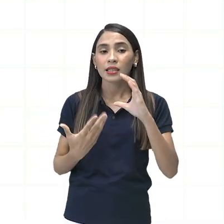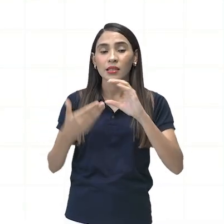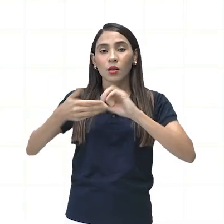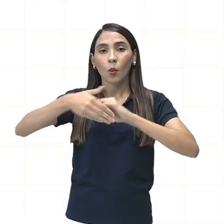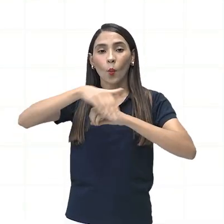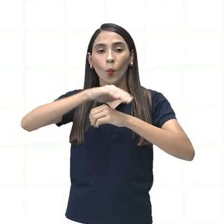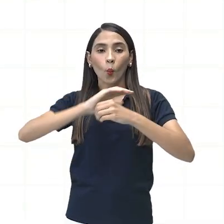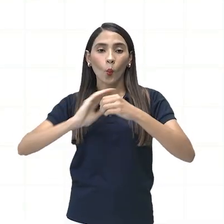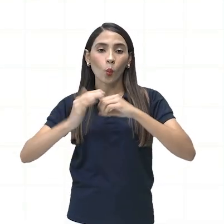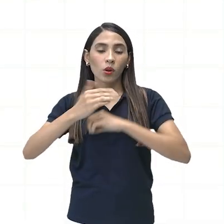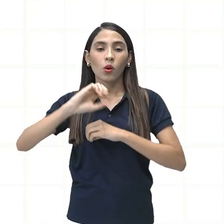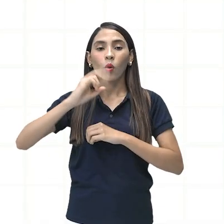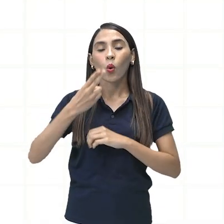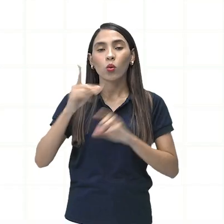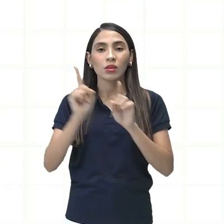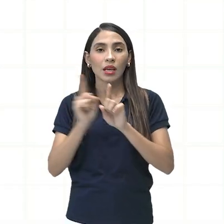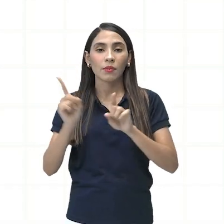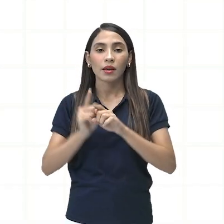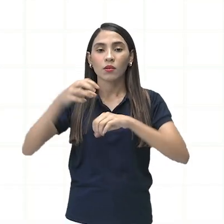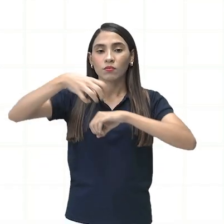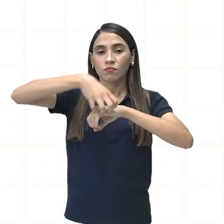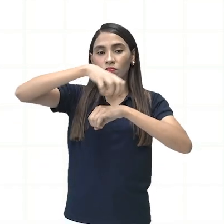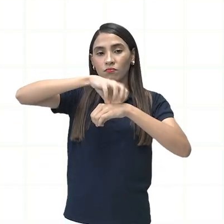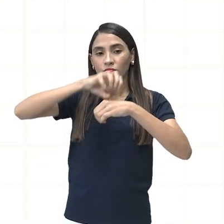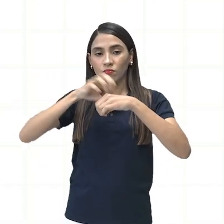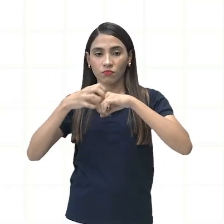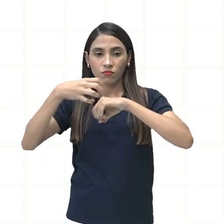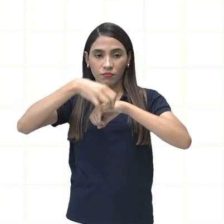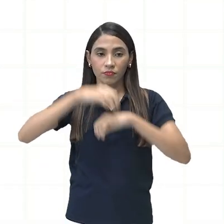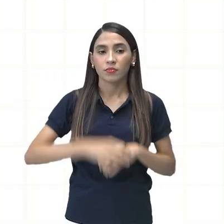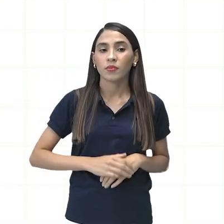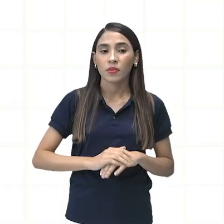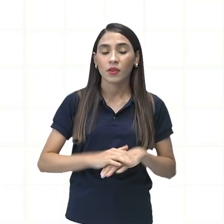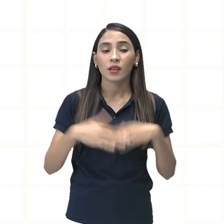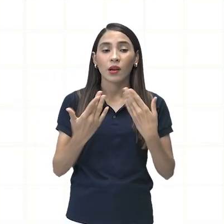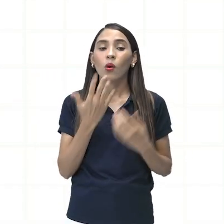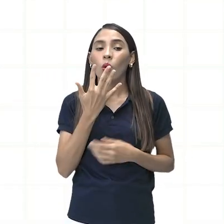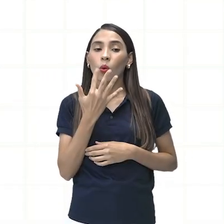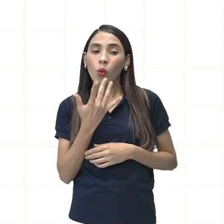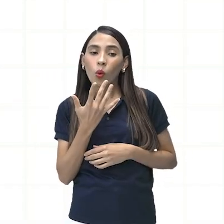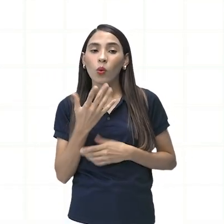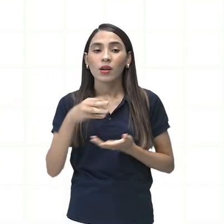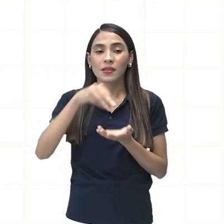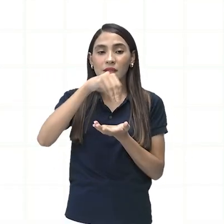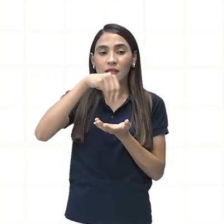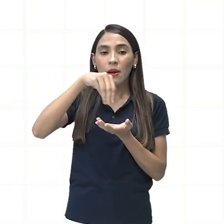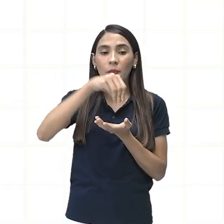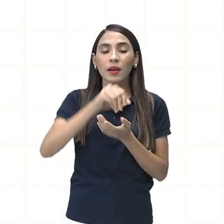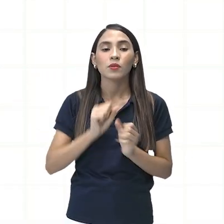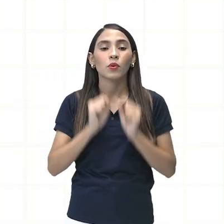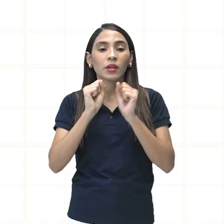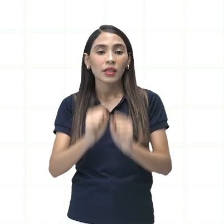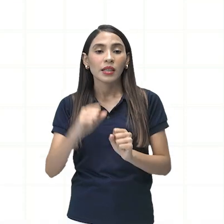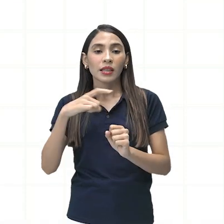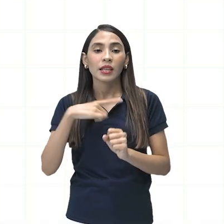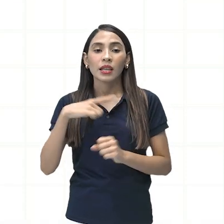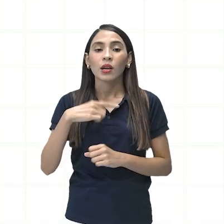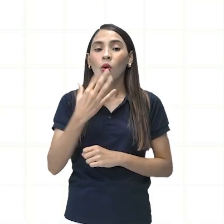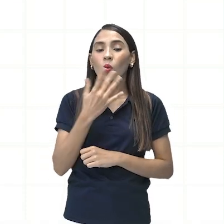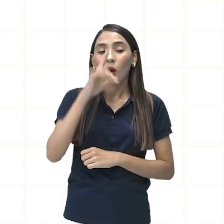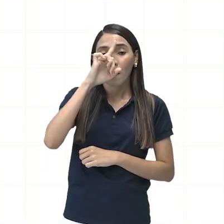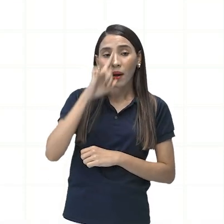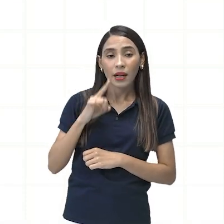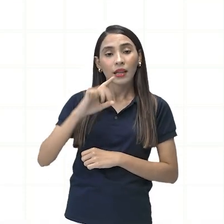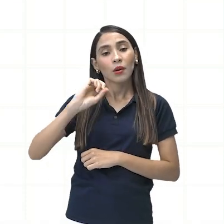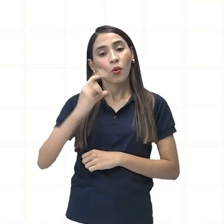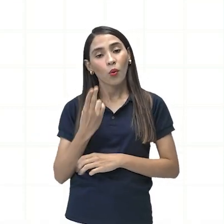característica lisa ou poderia ser ondulada. Com relação à cor dessa semente, ela poderia apresentar uma